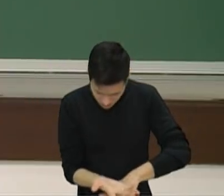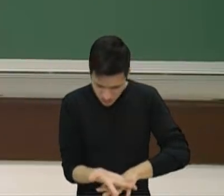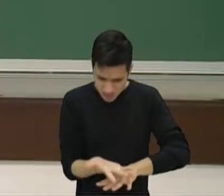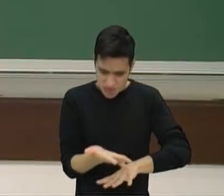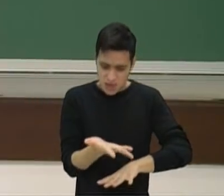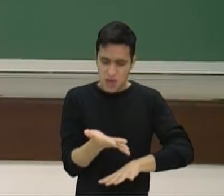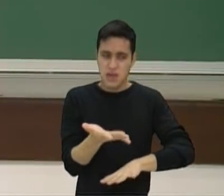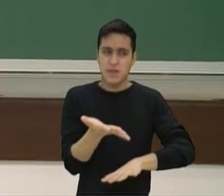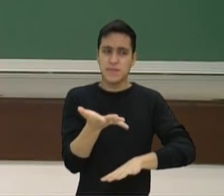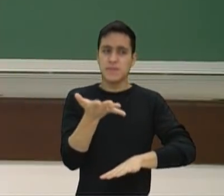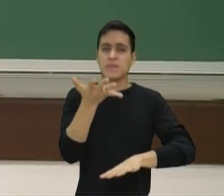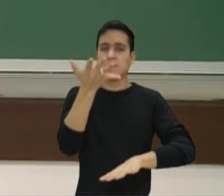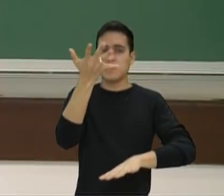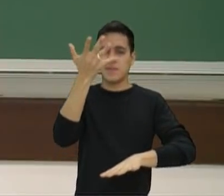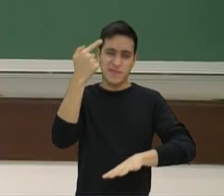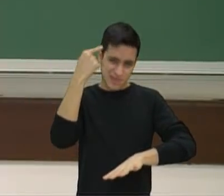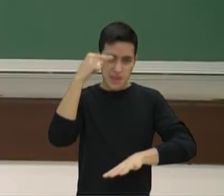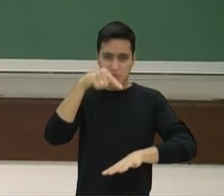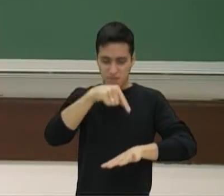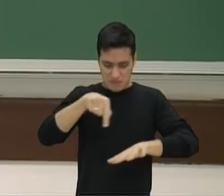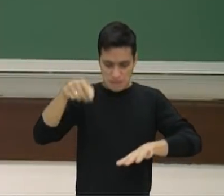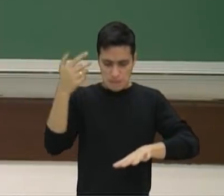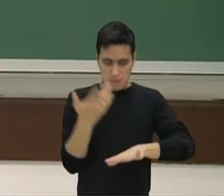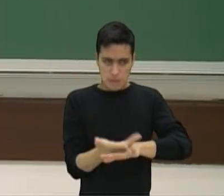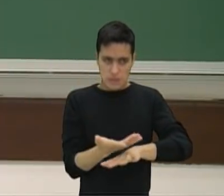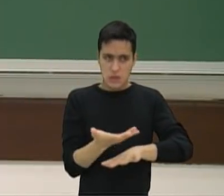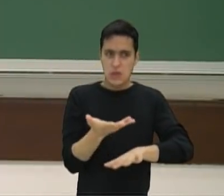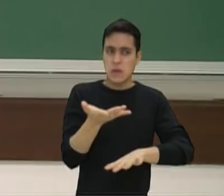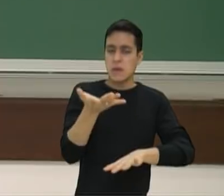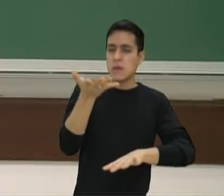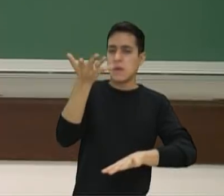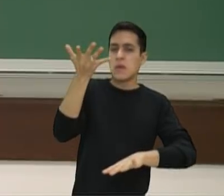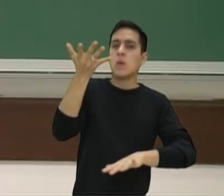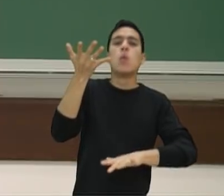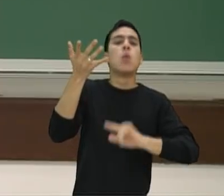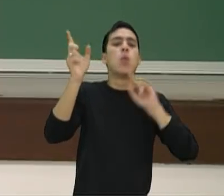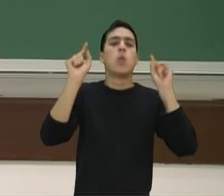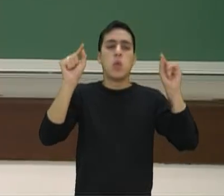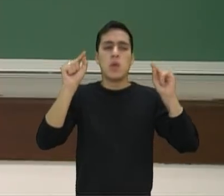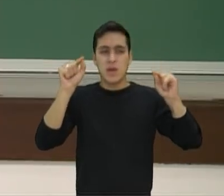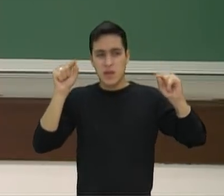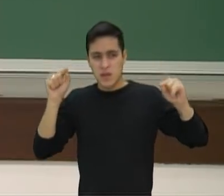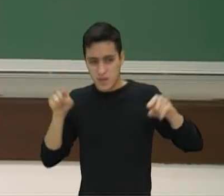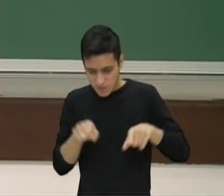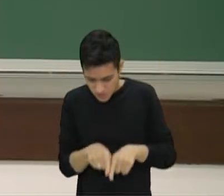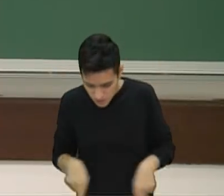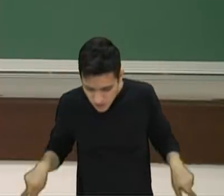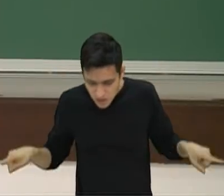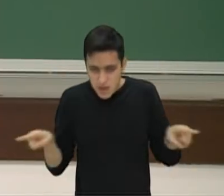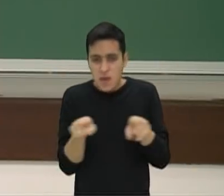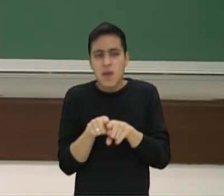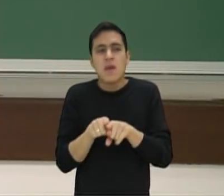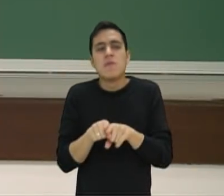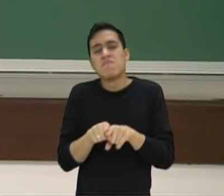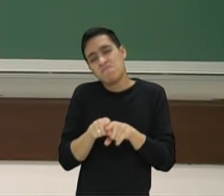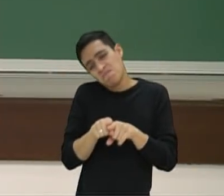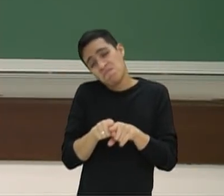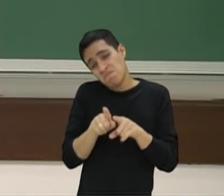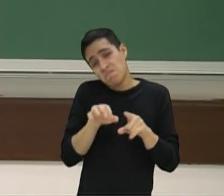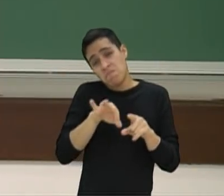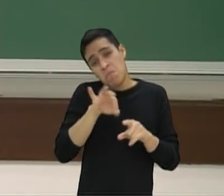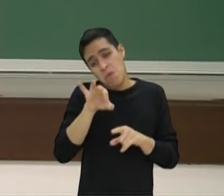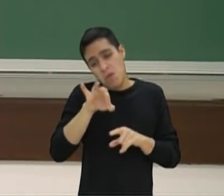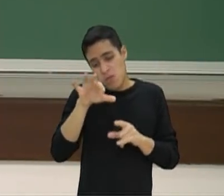energia toca na Terra, é refletida e aqui parte dela é